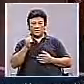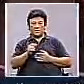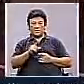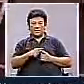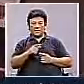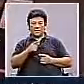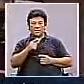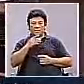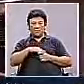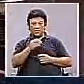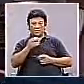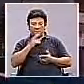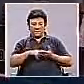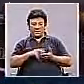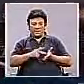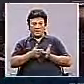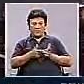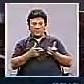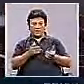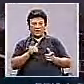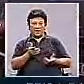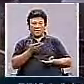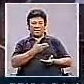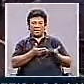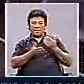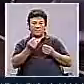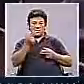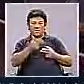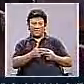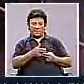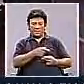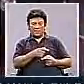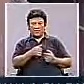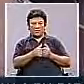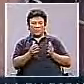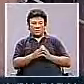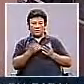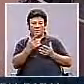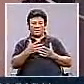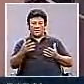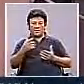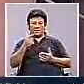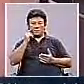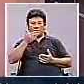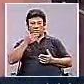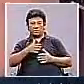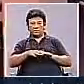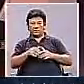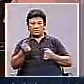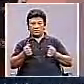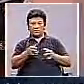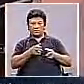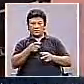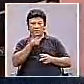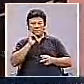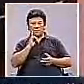abrandões porque realmente a tecnologia era muito, muito limitada e era tudo uma grande mestria dos pilotos da altura e portanto tinha um